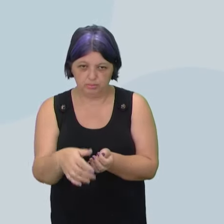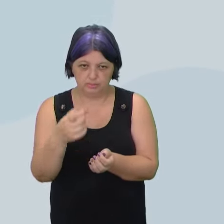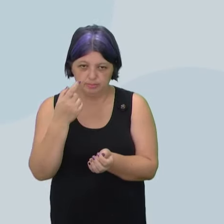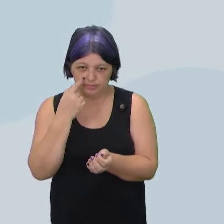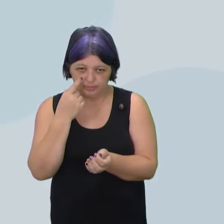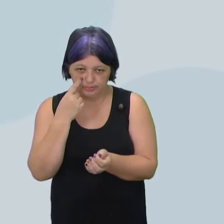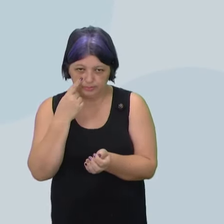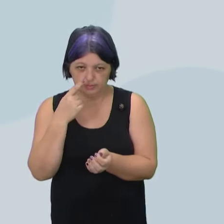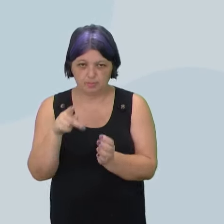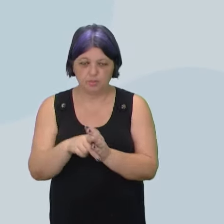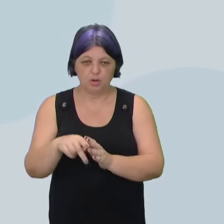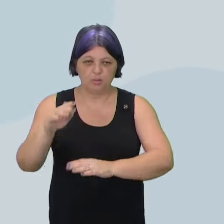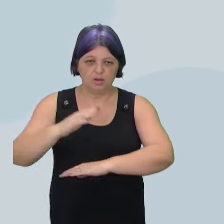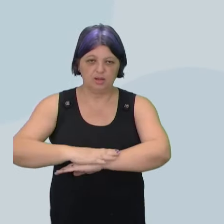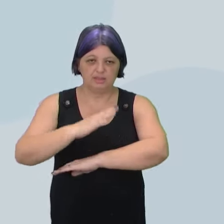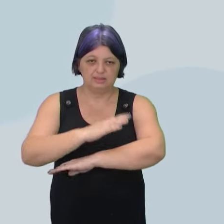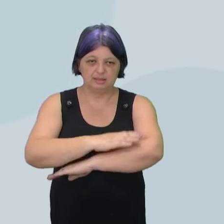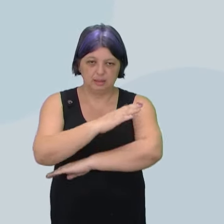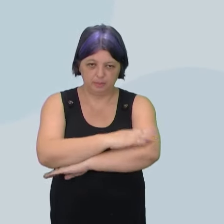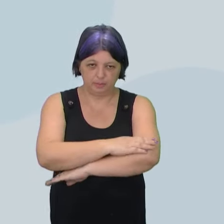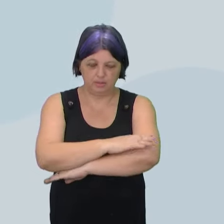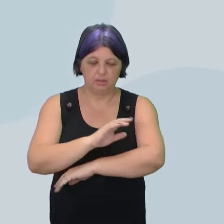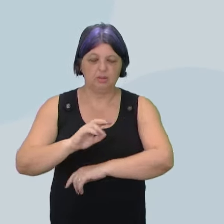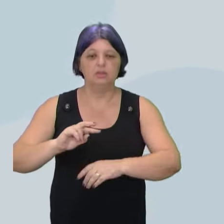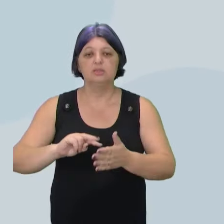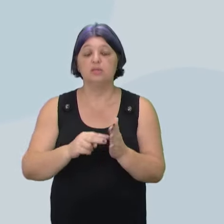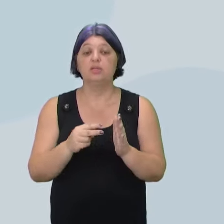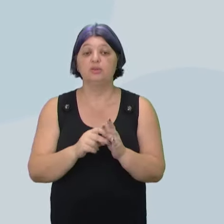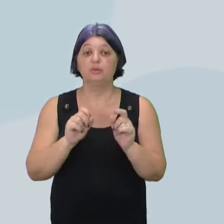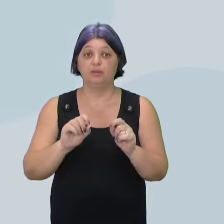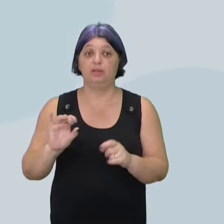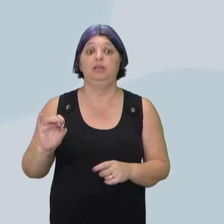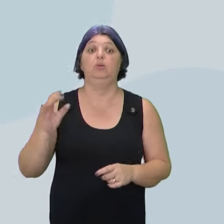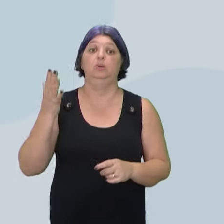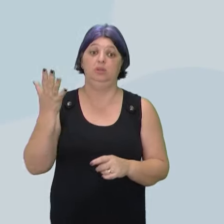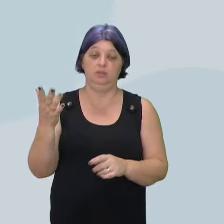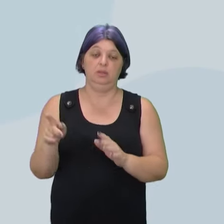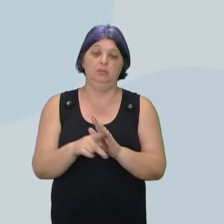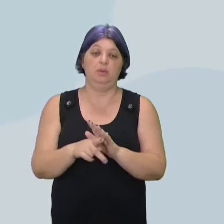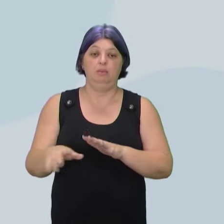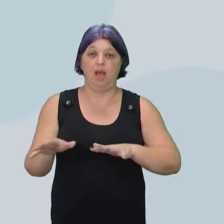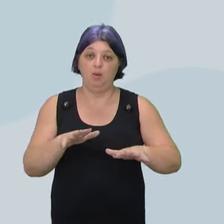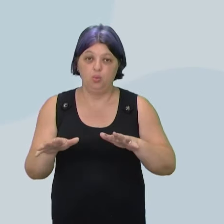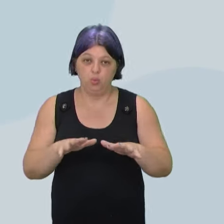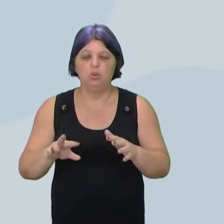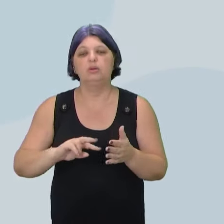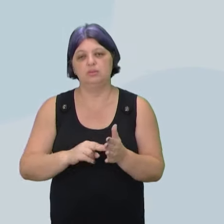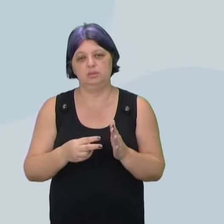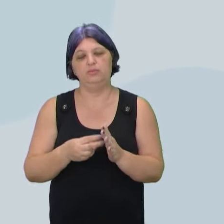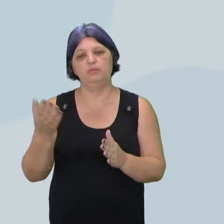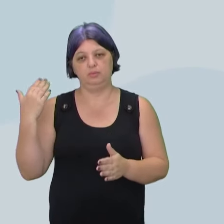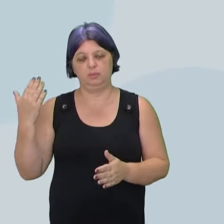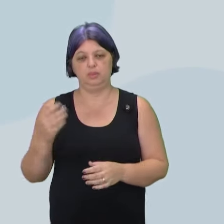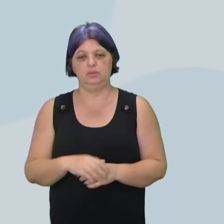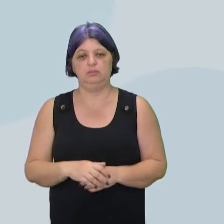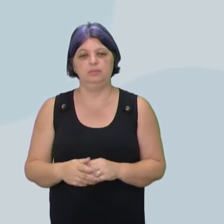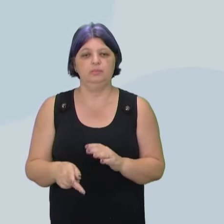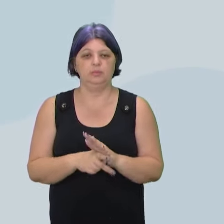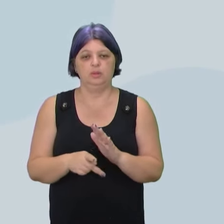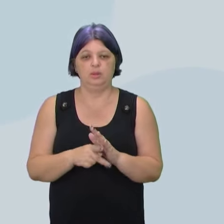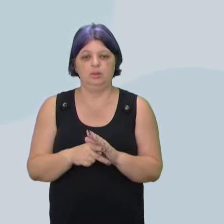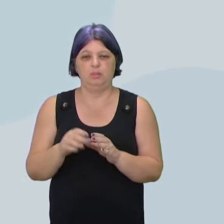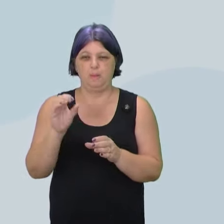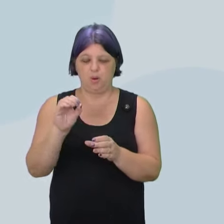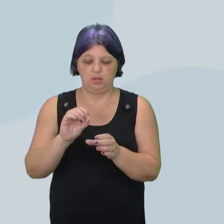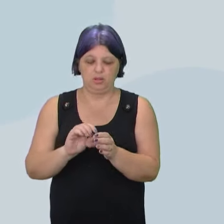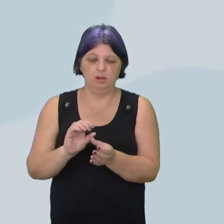Tá certo? Isso significa que está acontecendo, então, um terremoto. Era isso que significava na época, né? Uma bola rolava e entrava